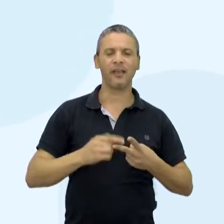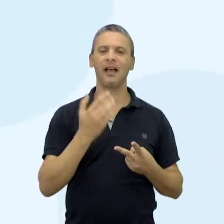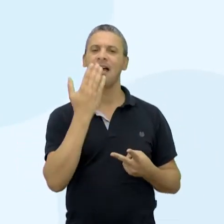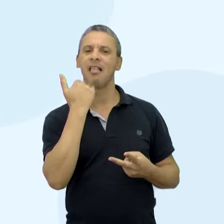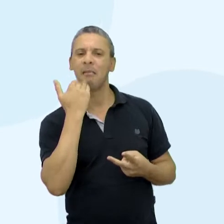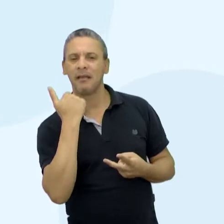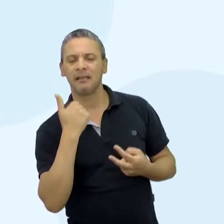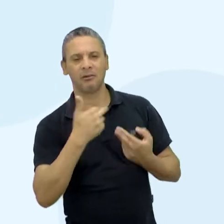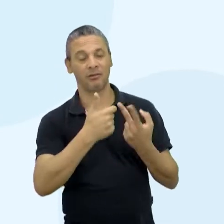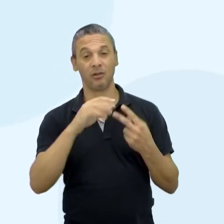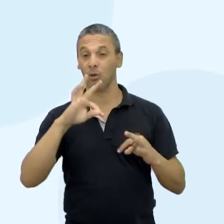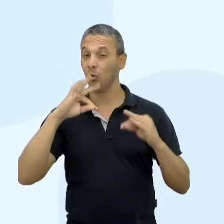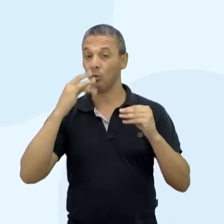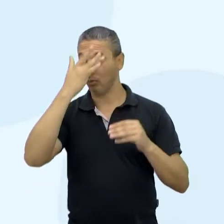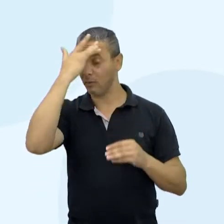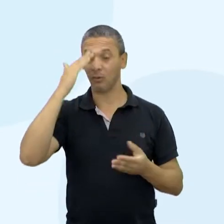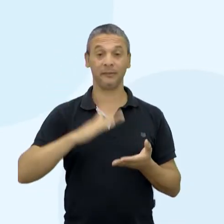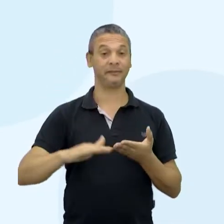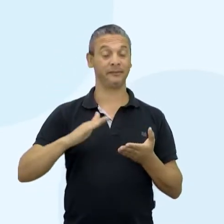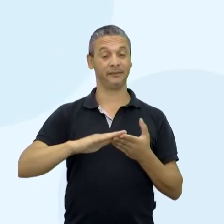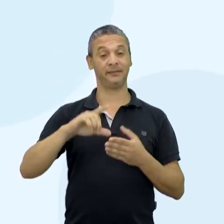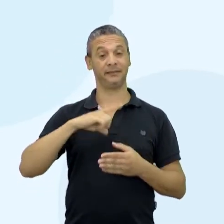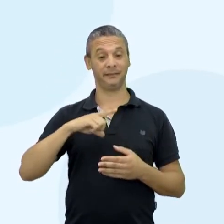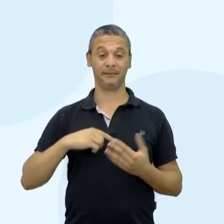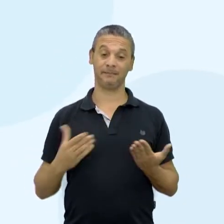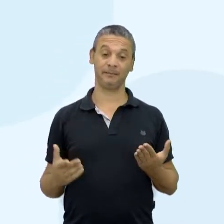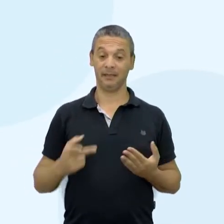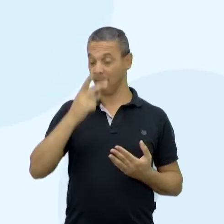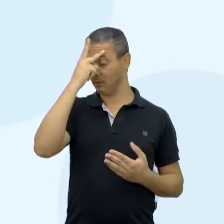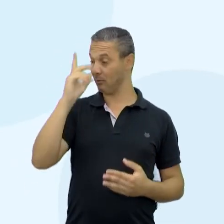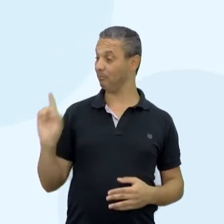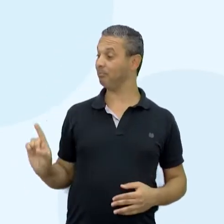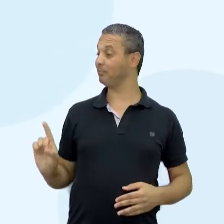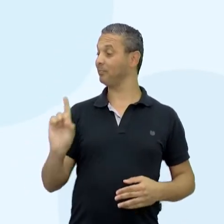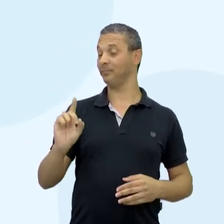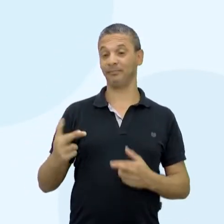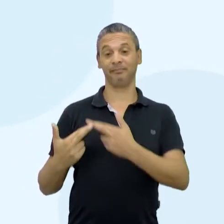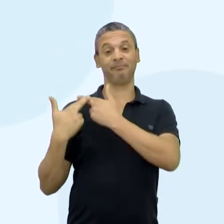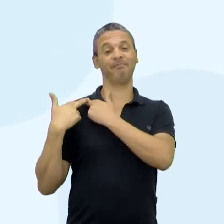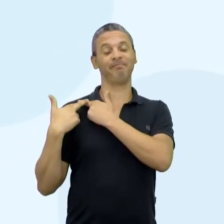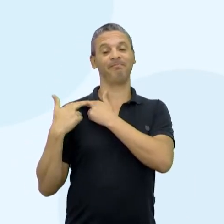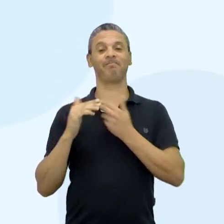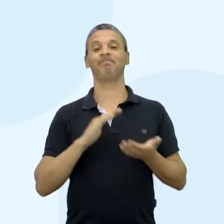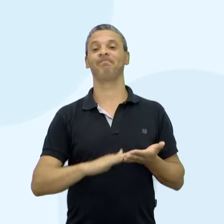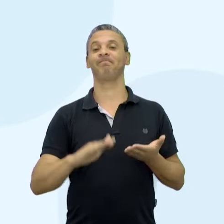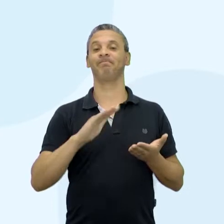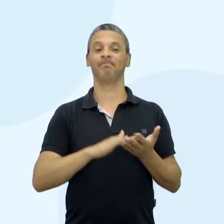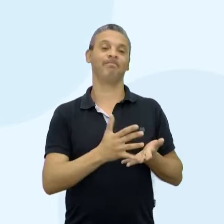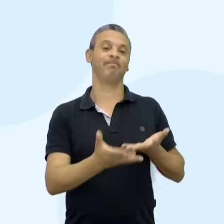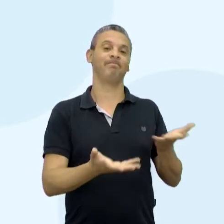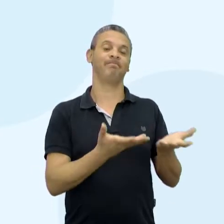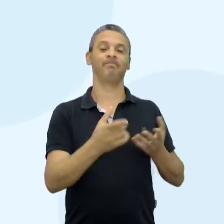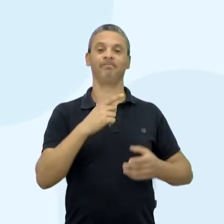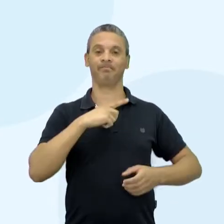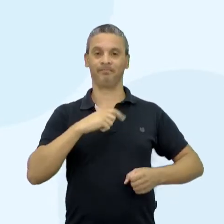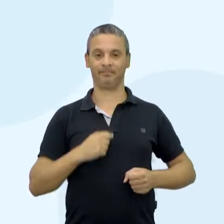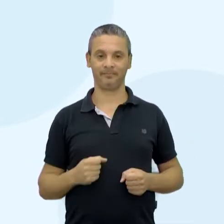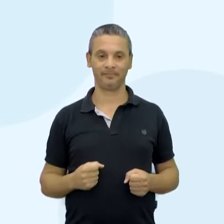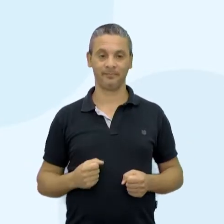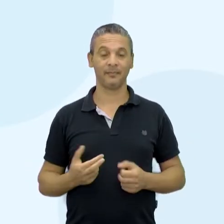nós temos despesas e, de alguma maneira, alguém assumiu isso, desde o nosso nascimento.